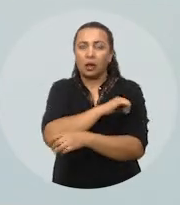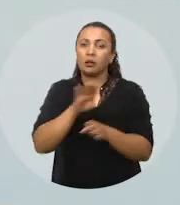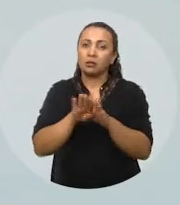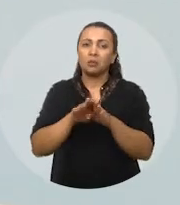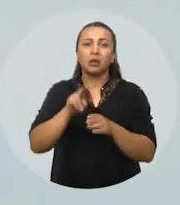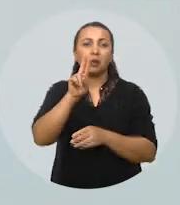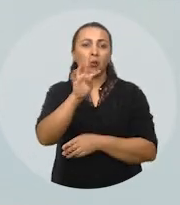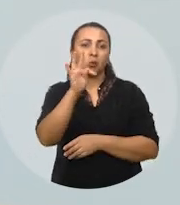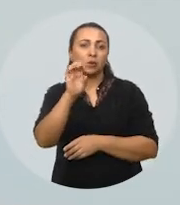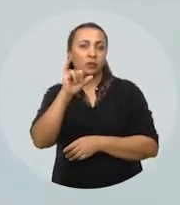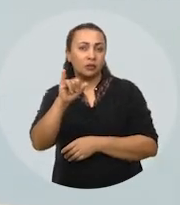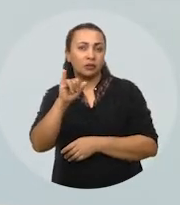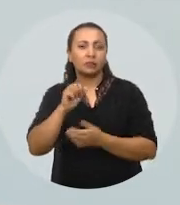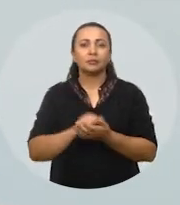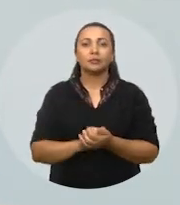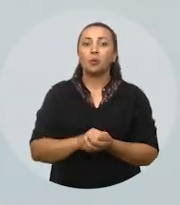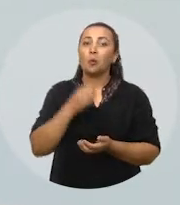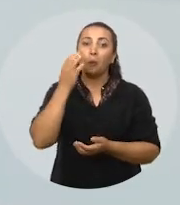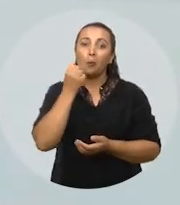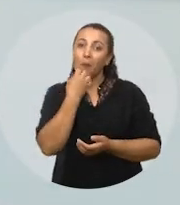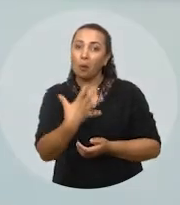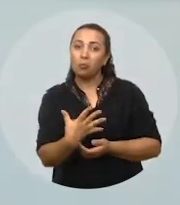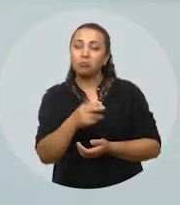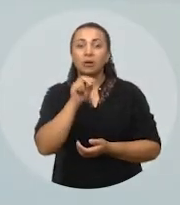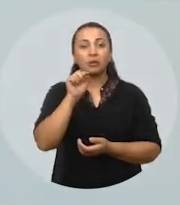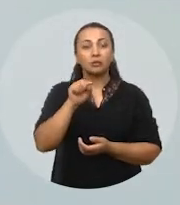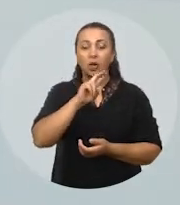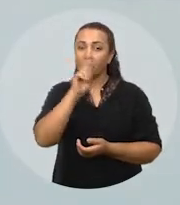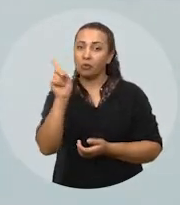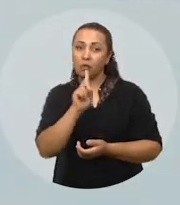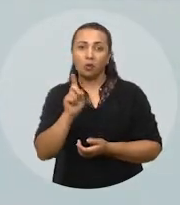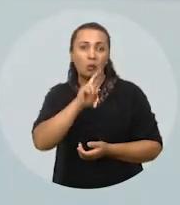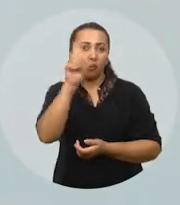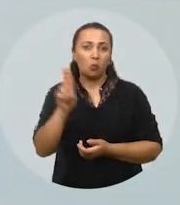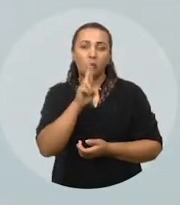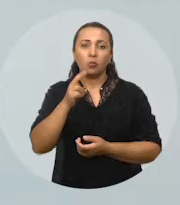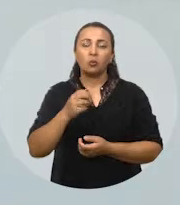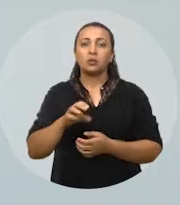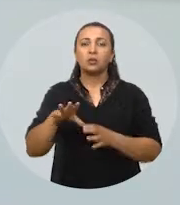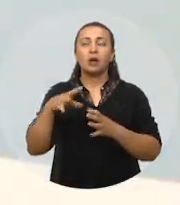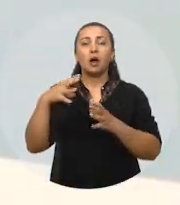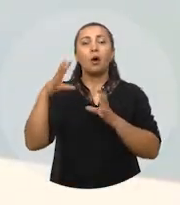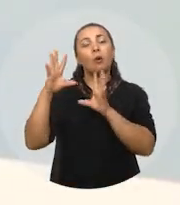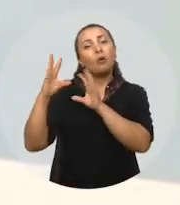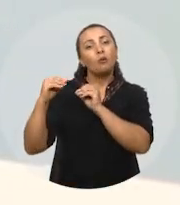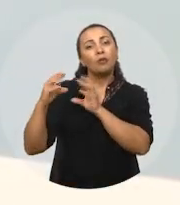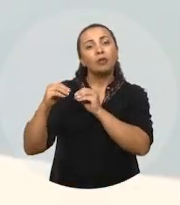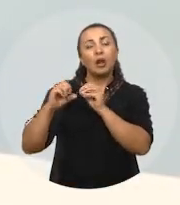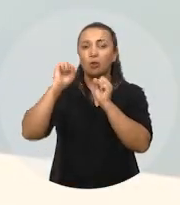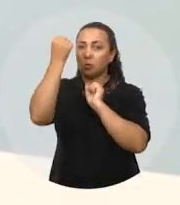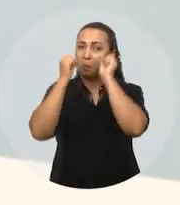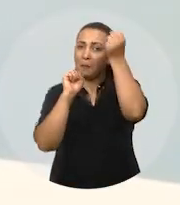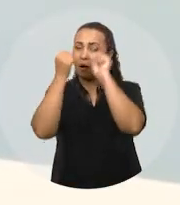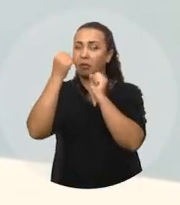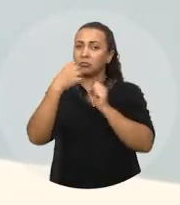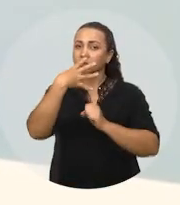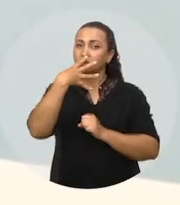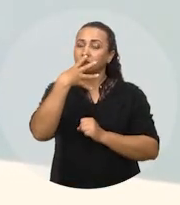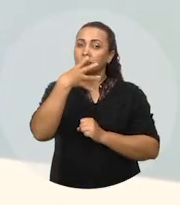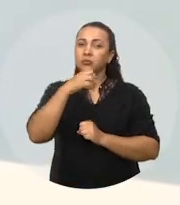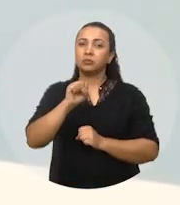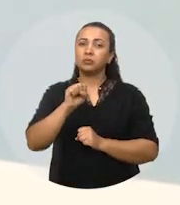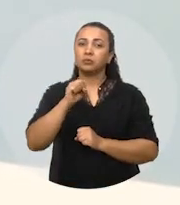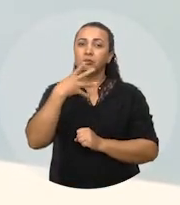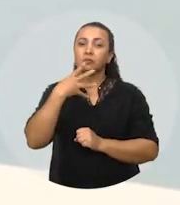A vantagem de que você não usa um equipamento que é um respirador ou ventilador mecânico. Os testes clínicos foram todos